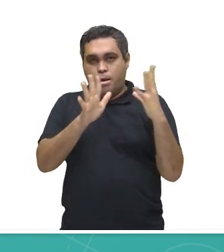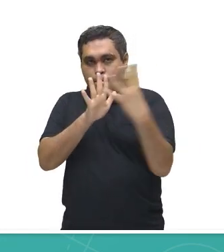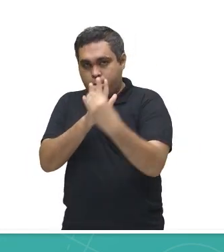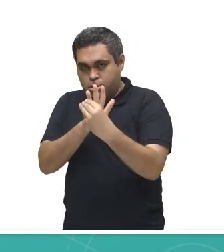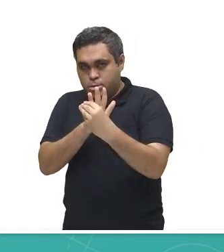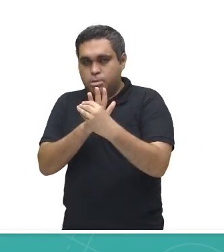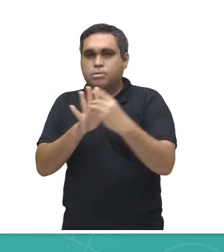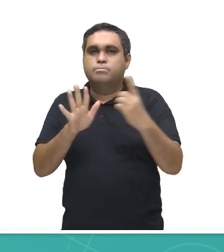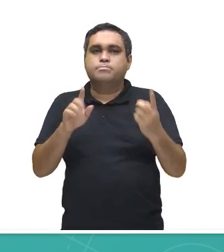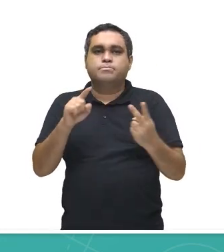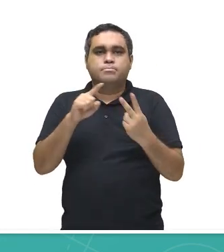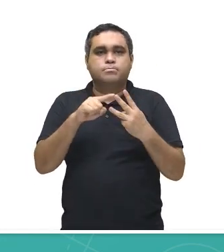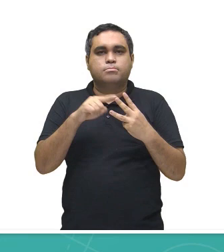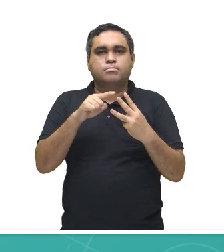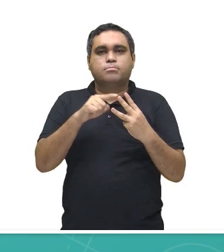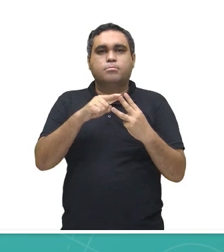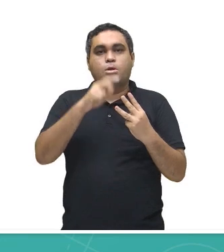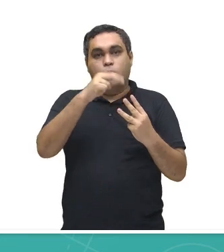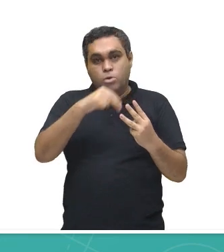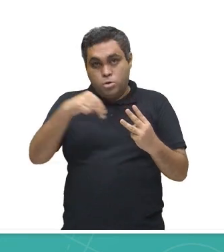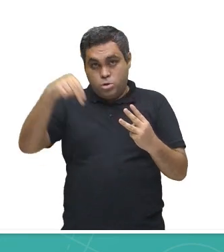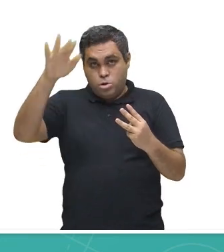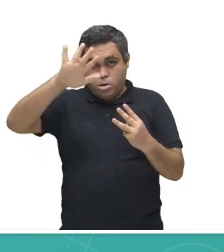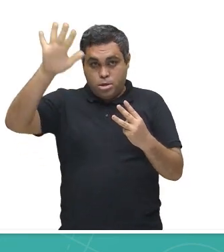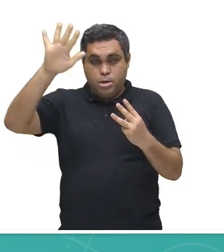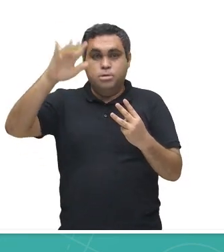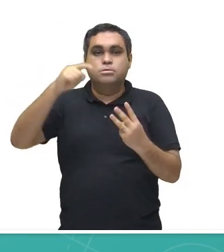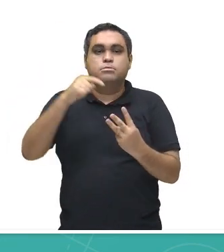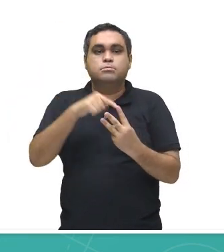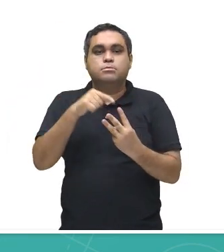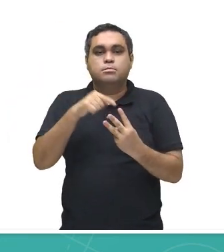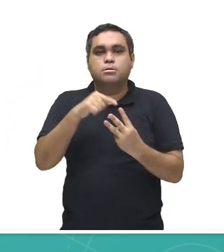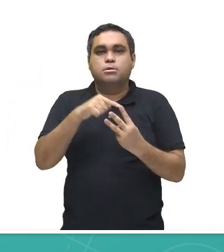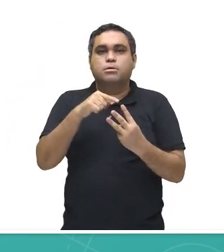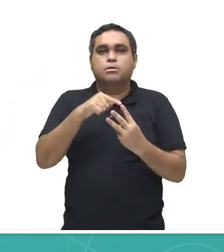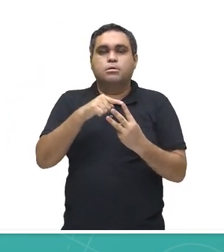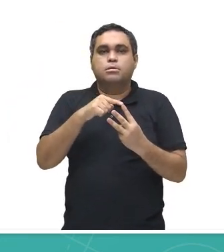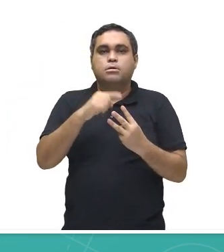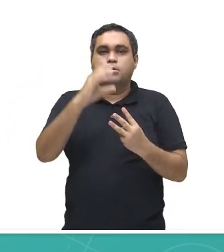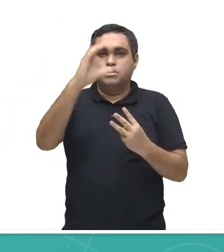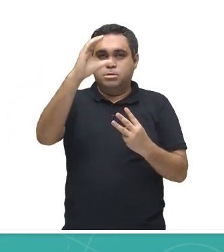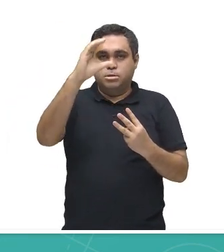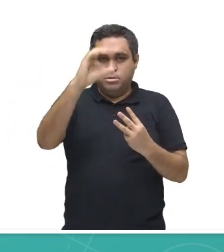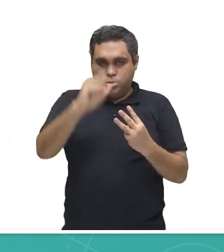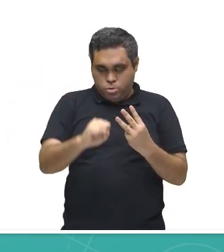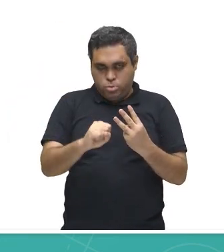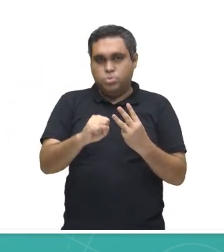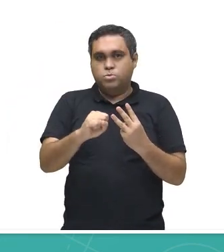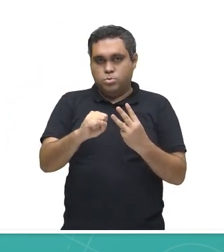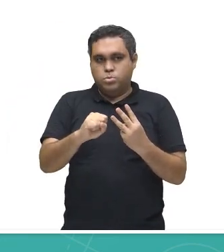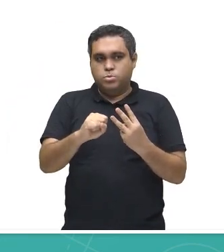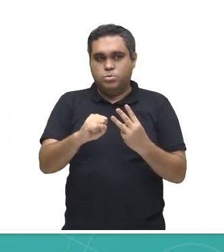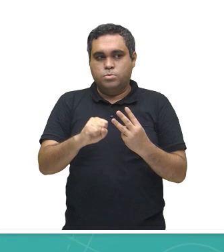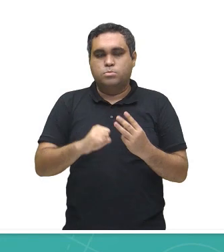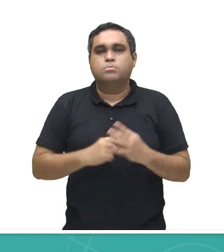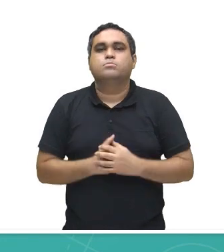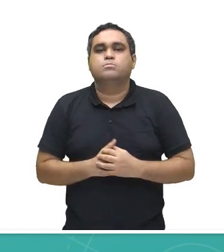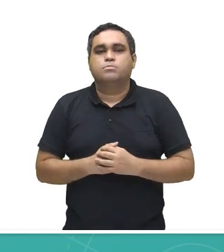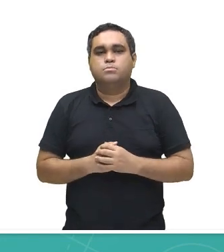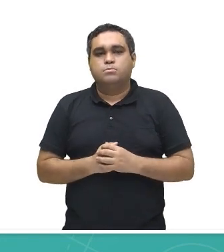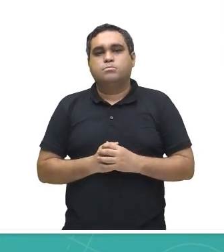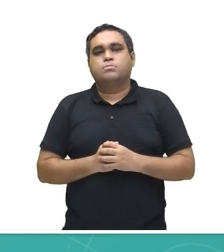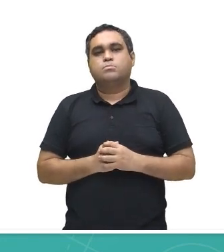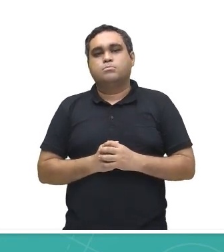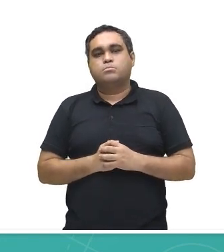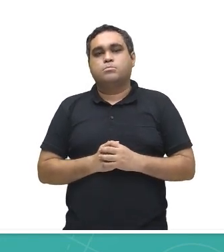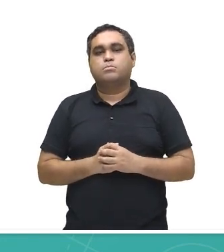vamos ter o Nordeste e também o Centro-Sul, ok?